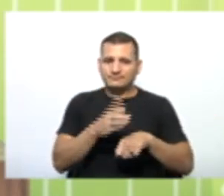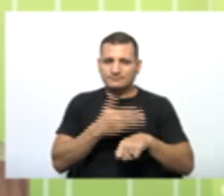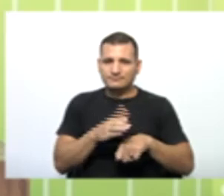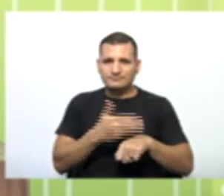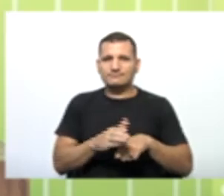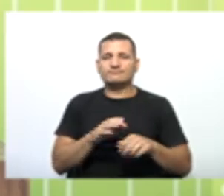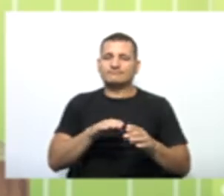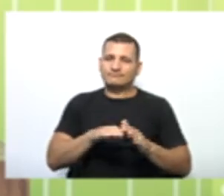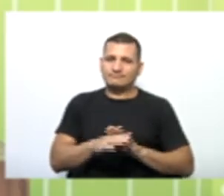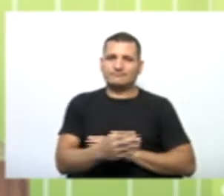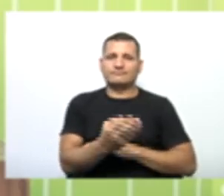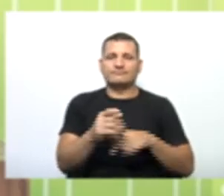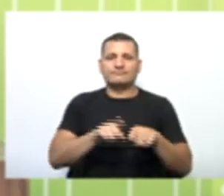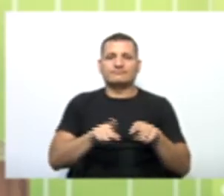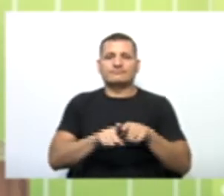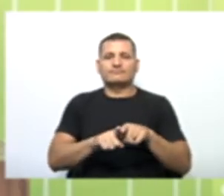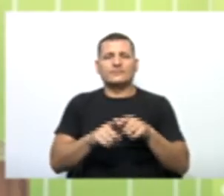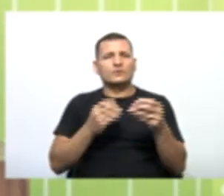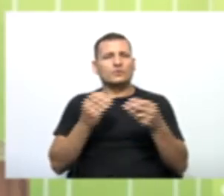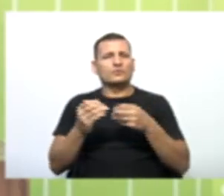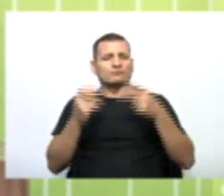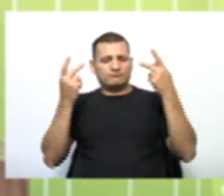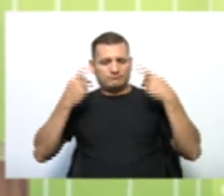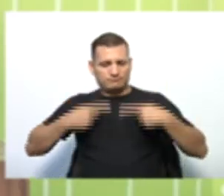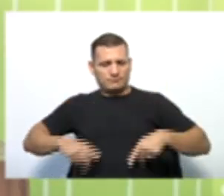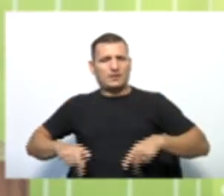este hábito. Como é que eu me torno um bom homem?